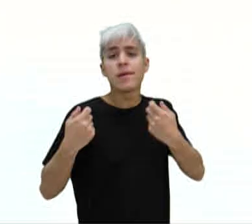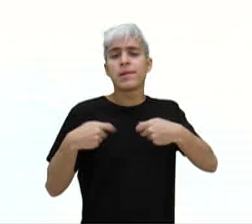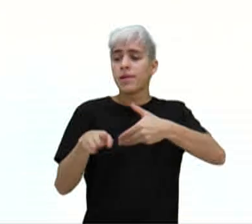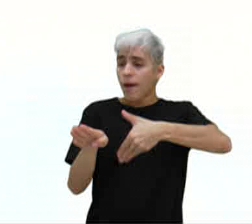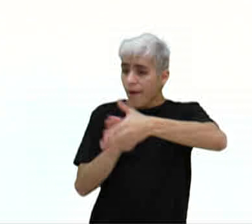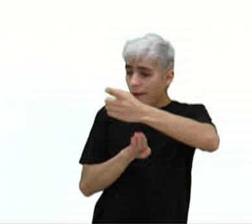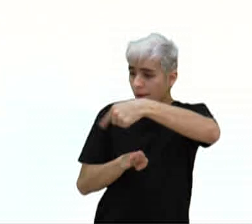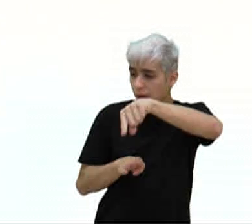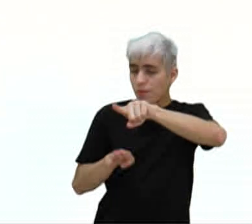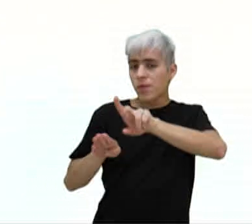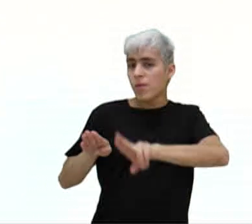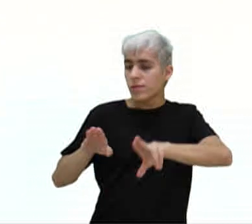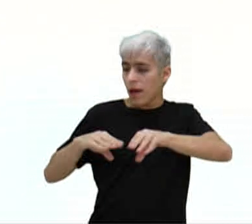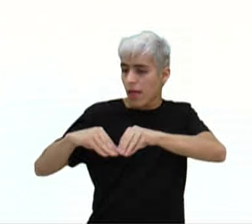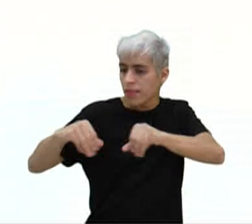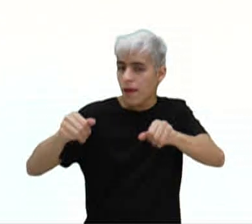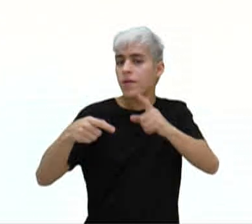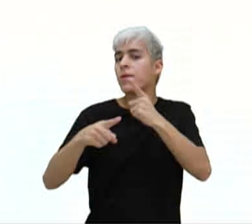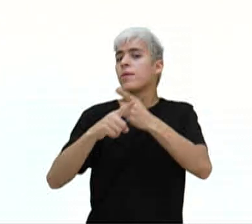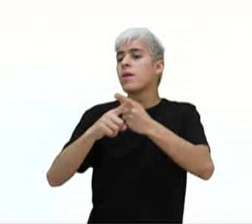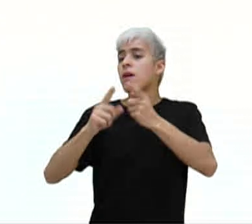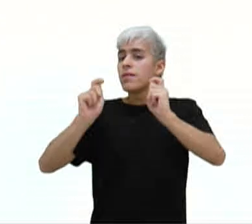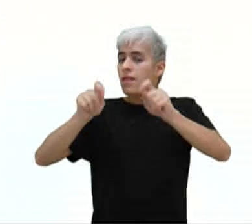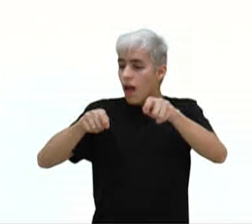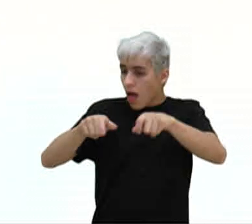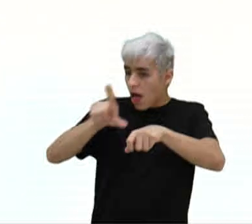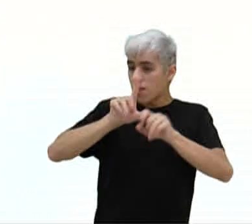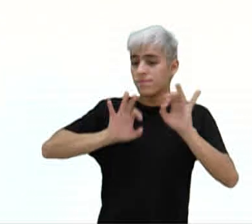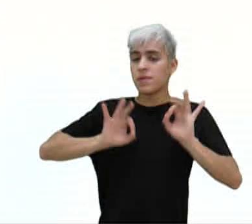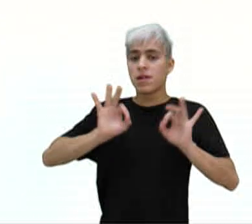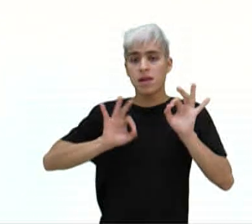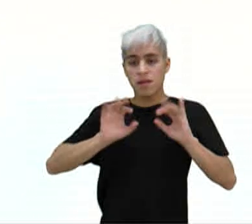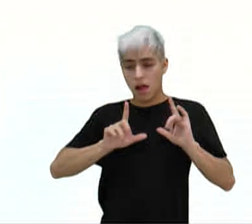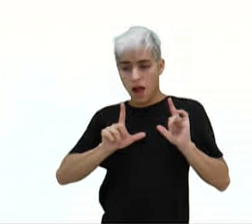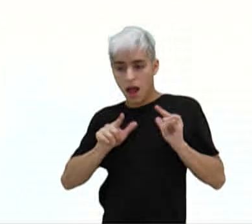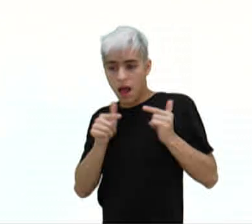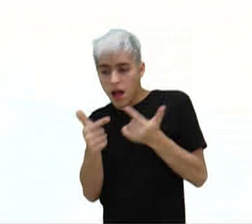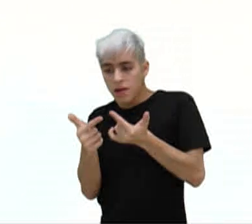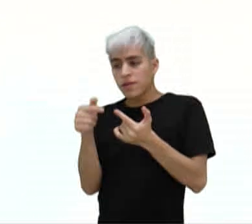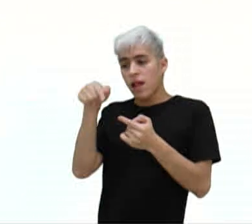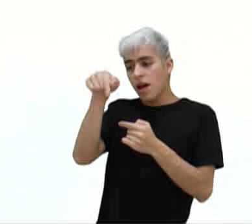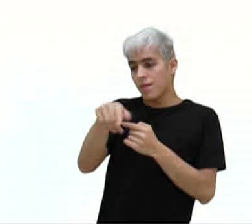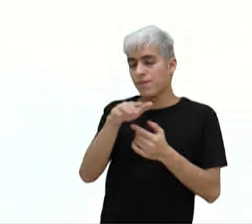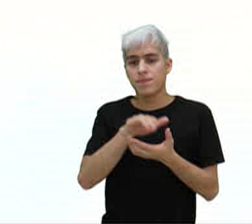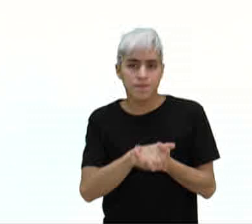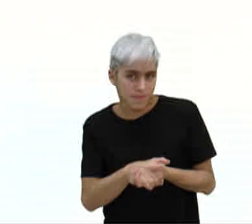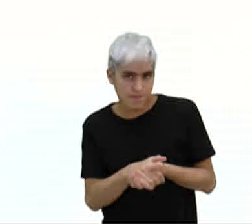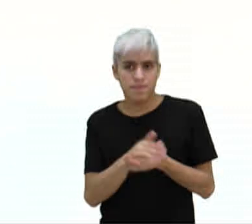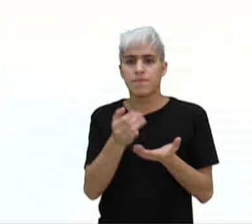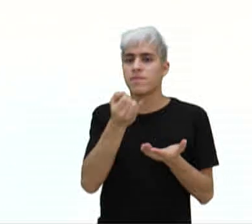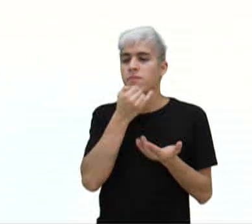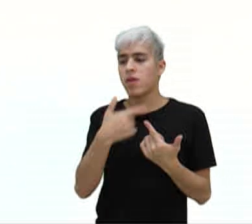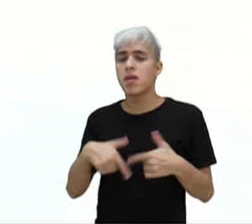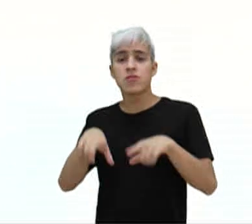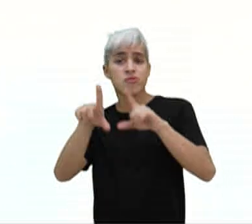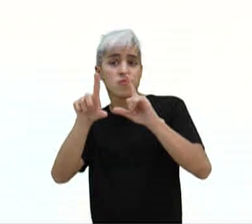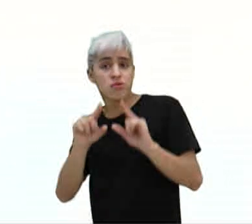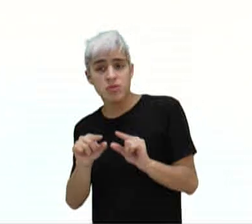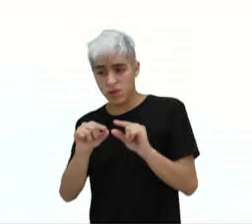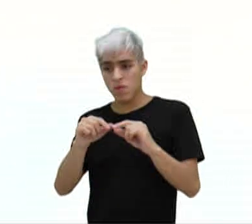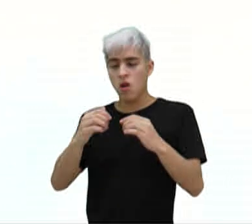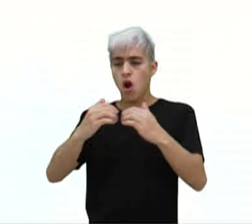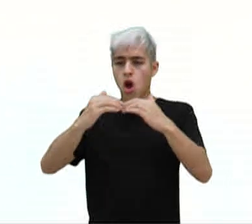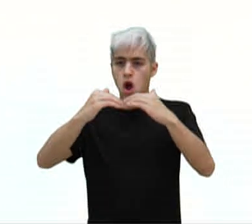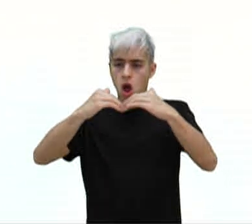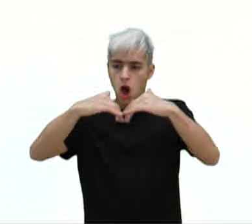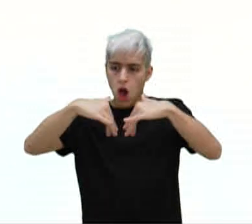orientar a ocupação dos solos para que nós possamos planejar as ações que serão realizadas ali. Então, para que diminua o